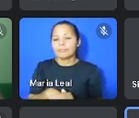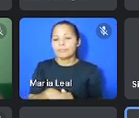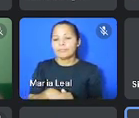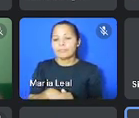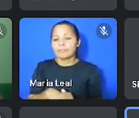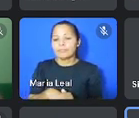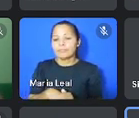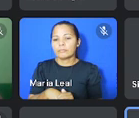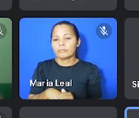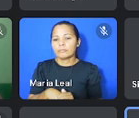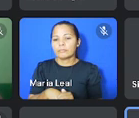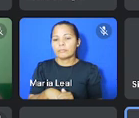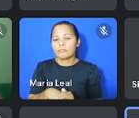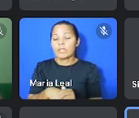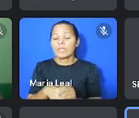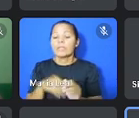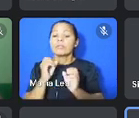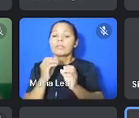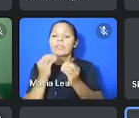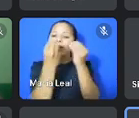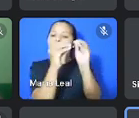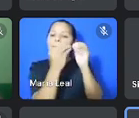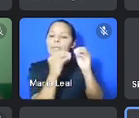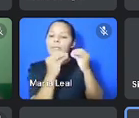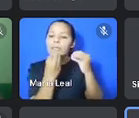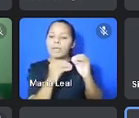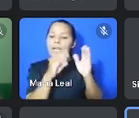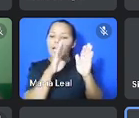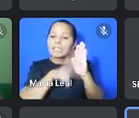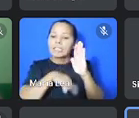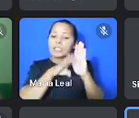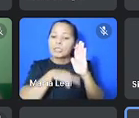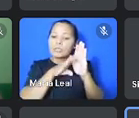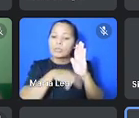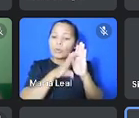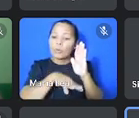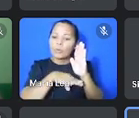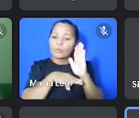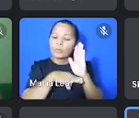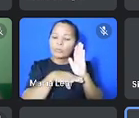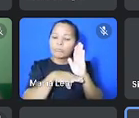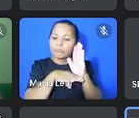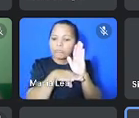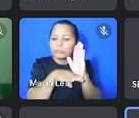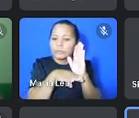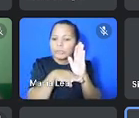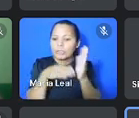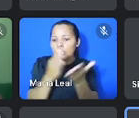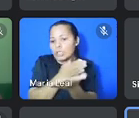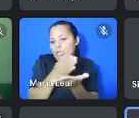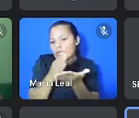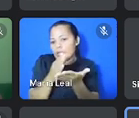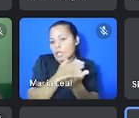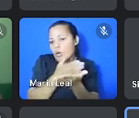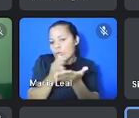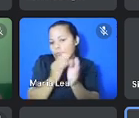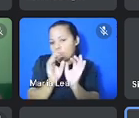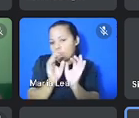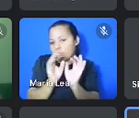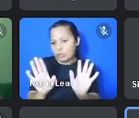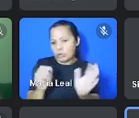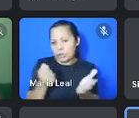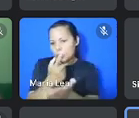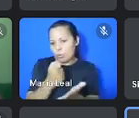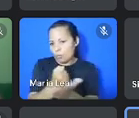de você aplicar sucessivos descontos num produto. É uma analogia muito boa a você